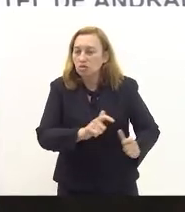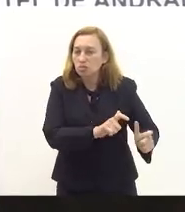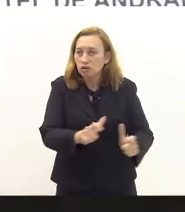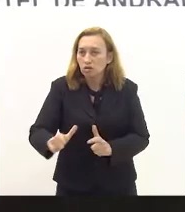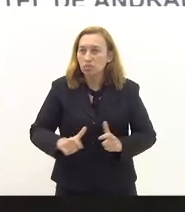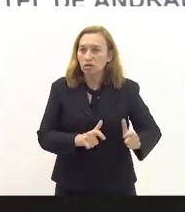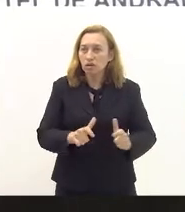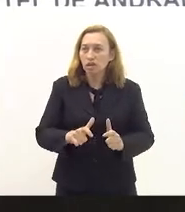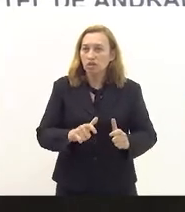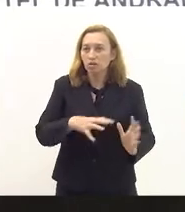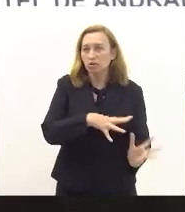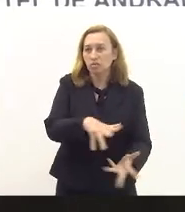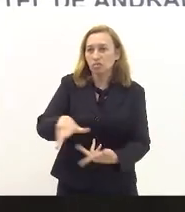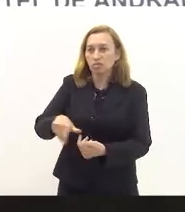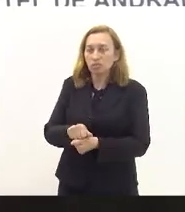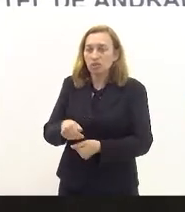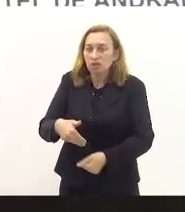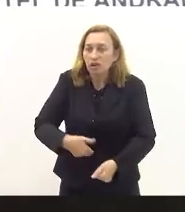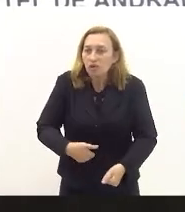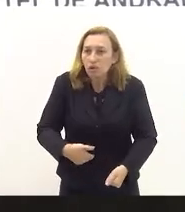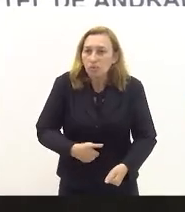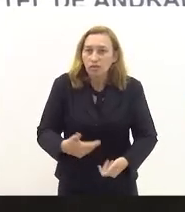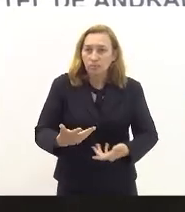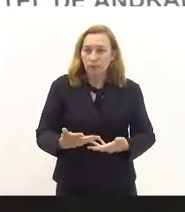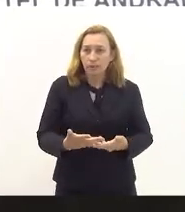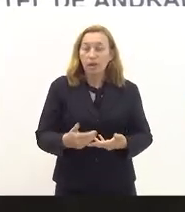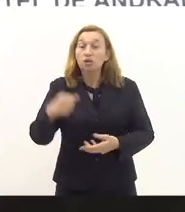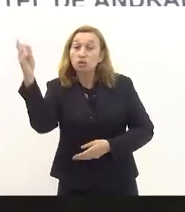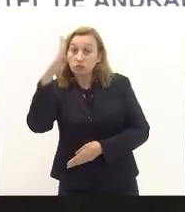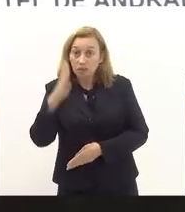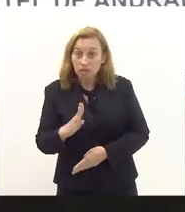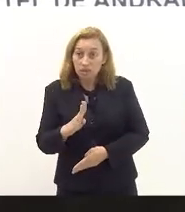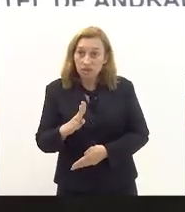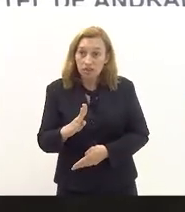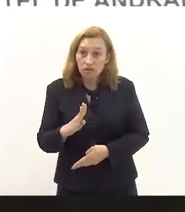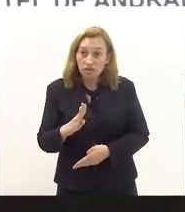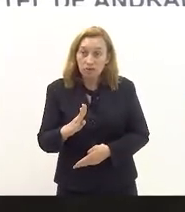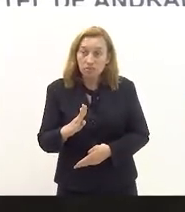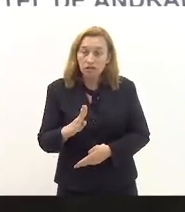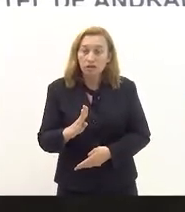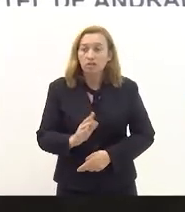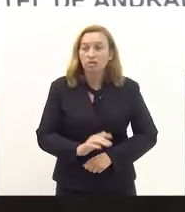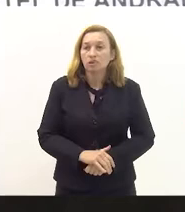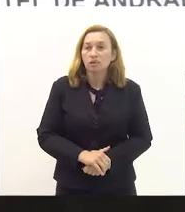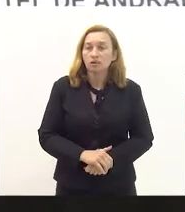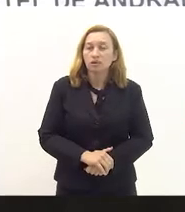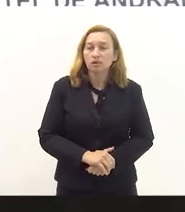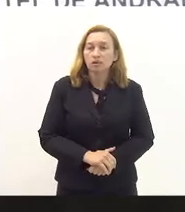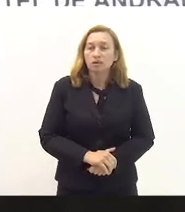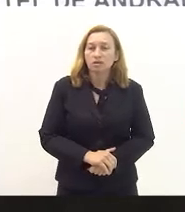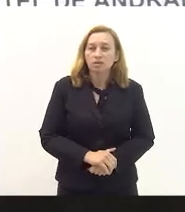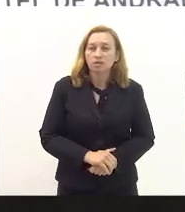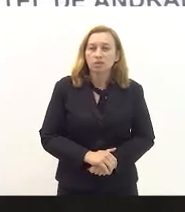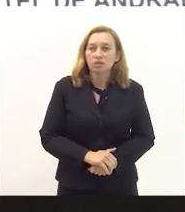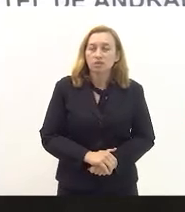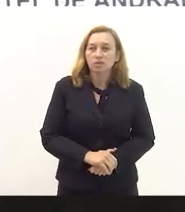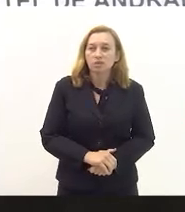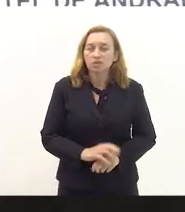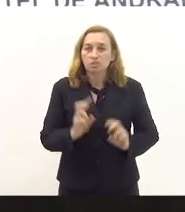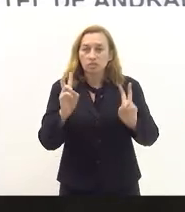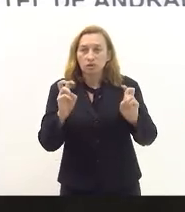pobreza extrema e da fome. No Brasil, adquiriu contornos